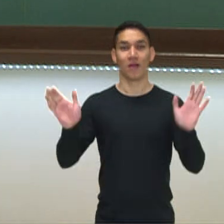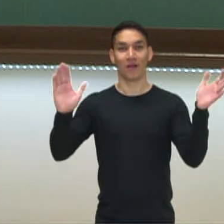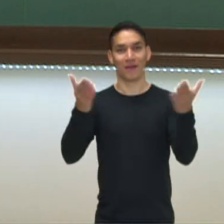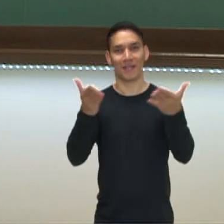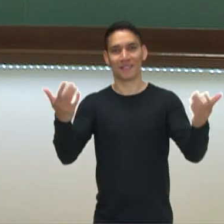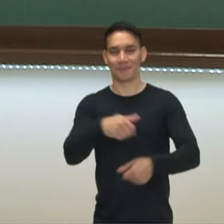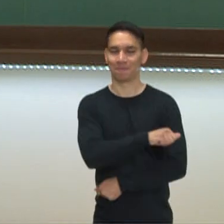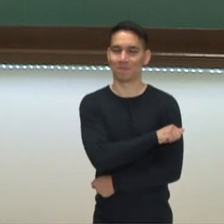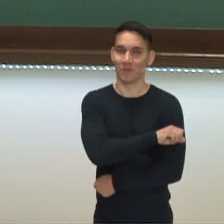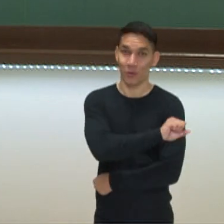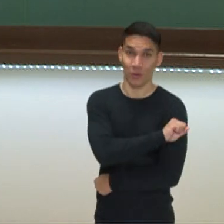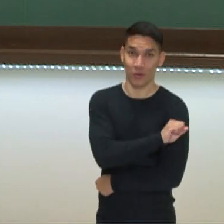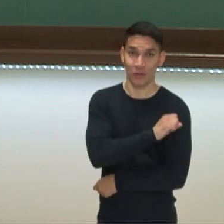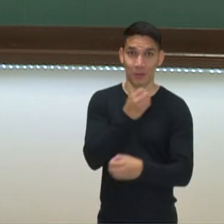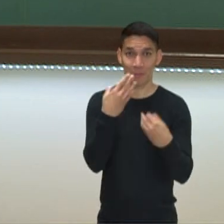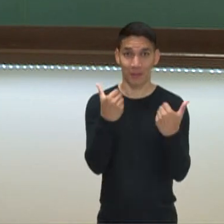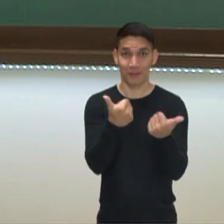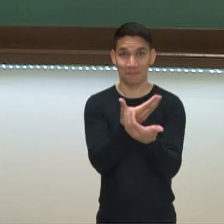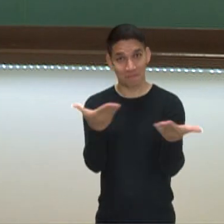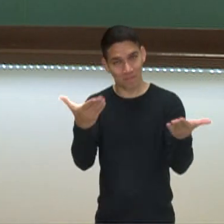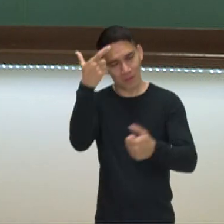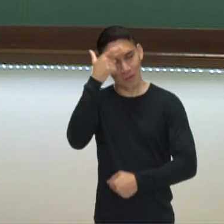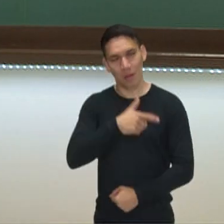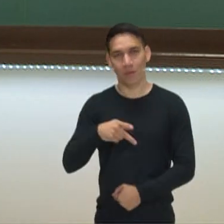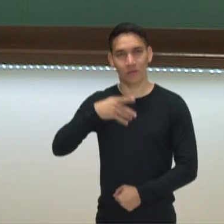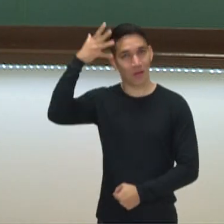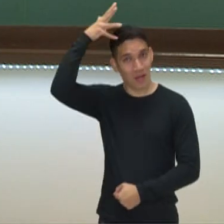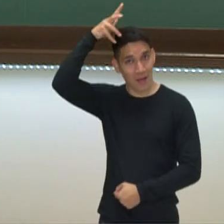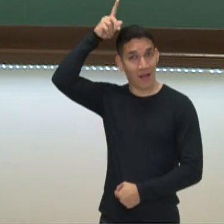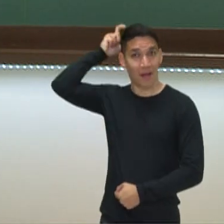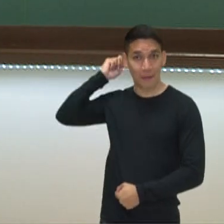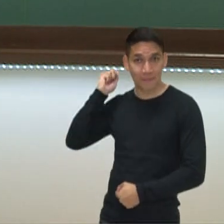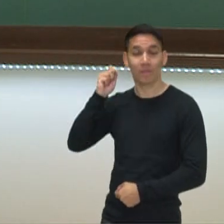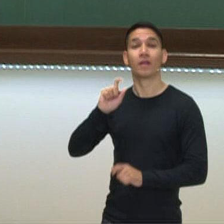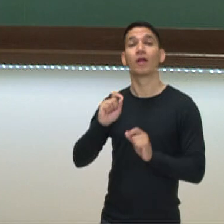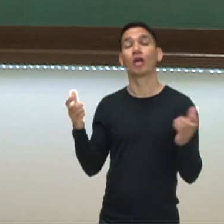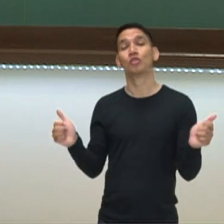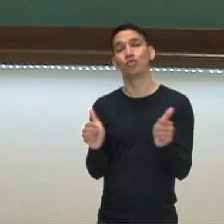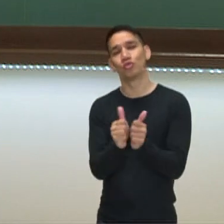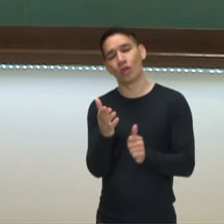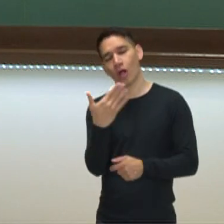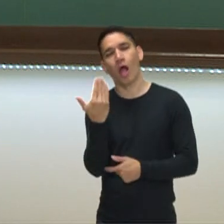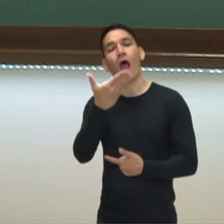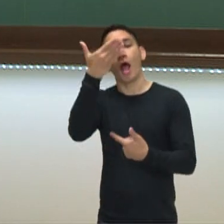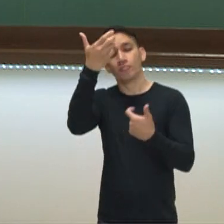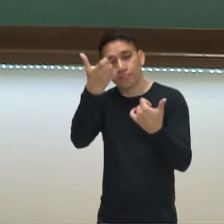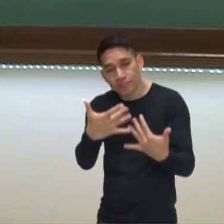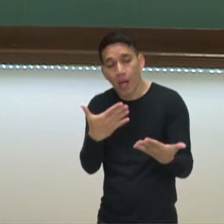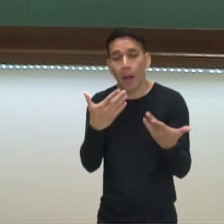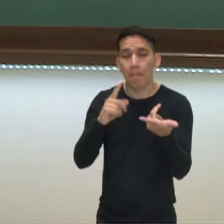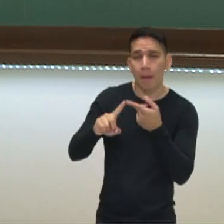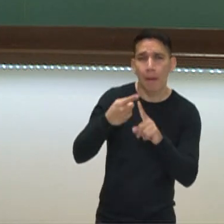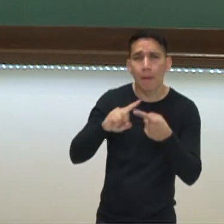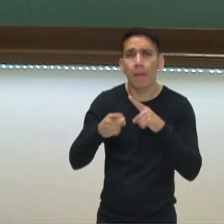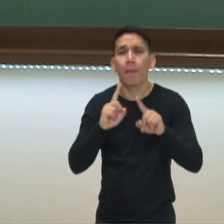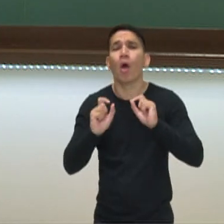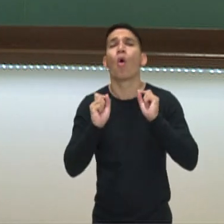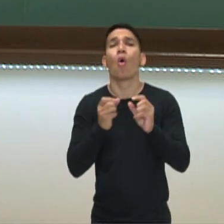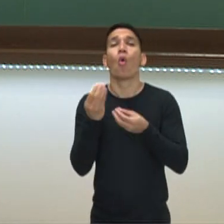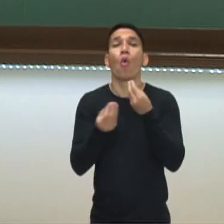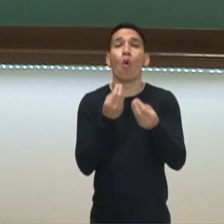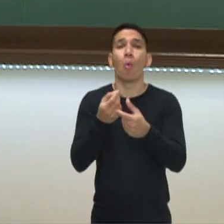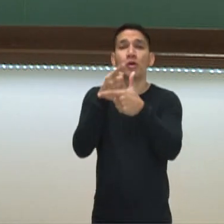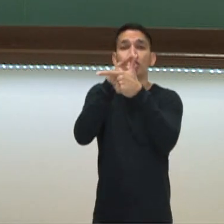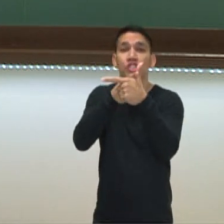Olá, estudantes do 8º ano, tudo bem com vocês? Eu sou a professora Arabel e juntos vamos trabalhar um pouquinho a divisão